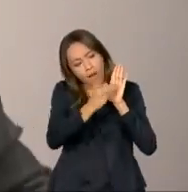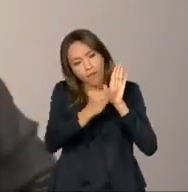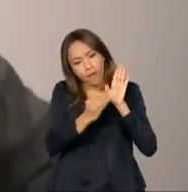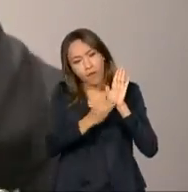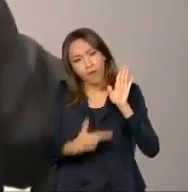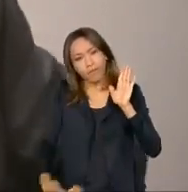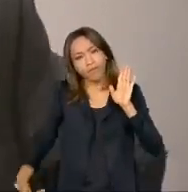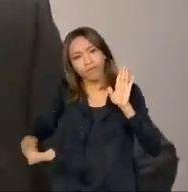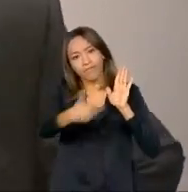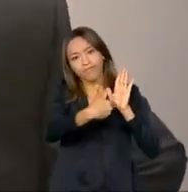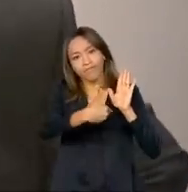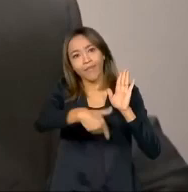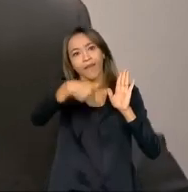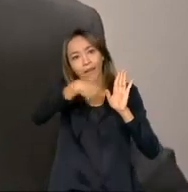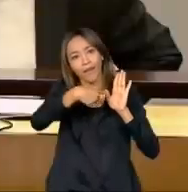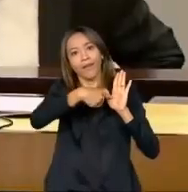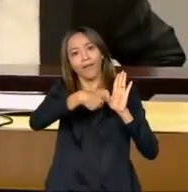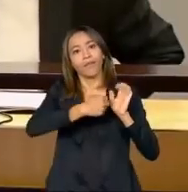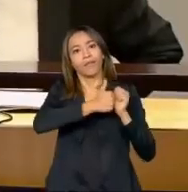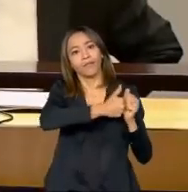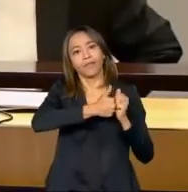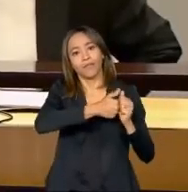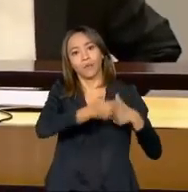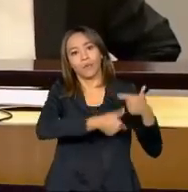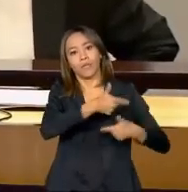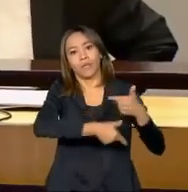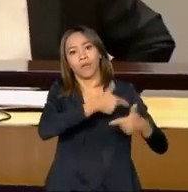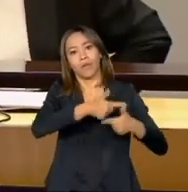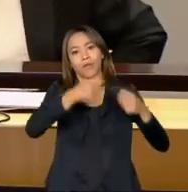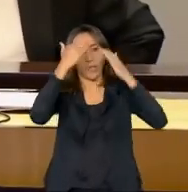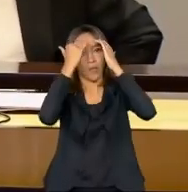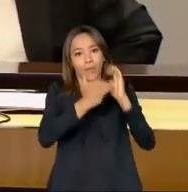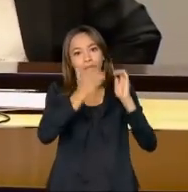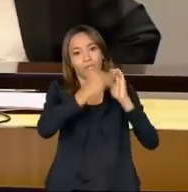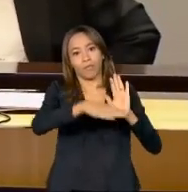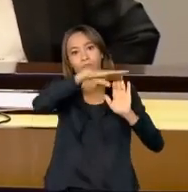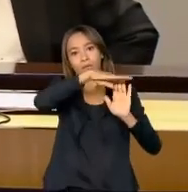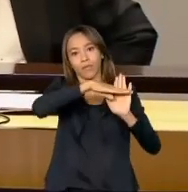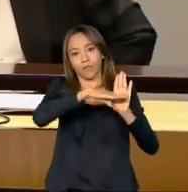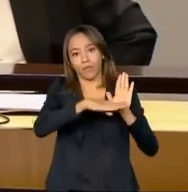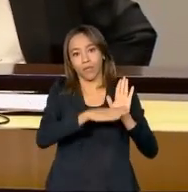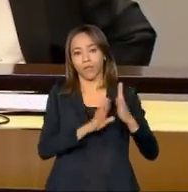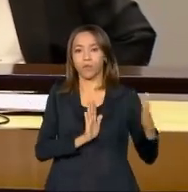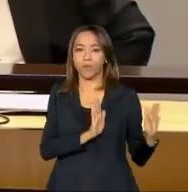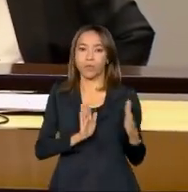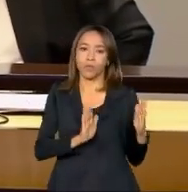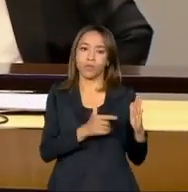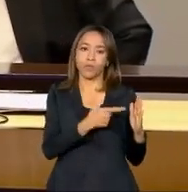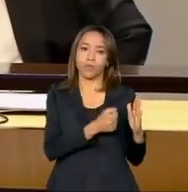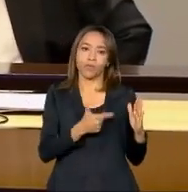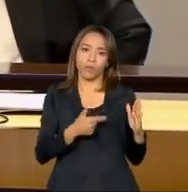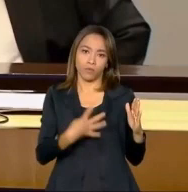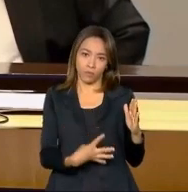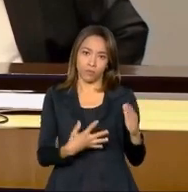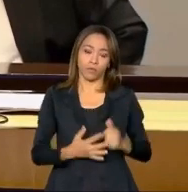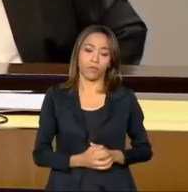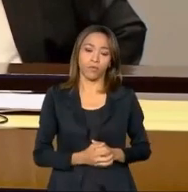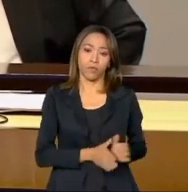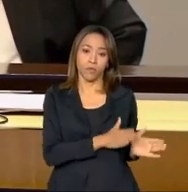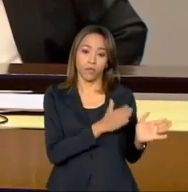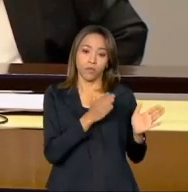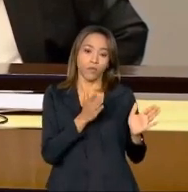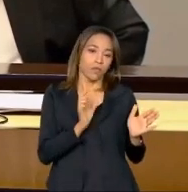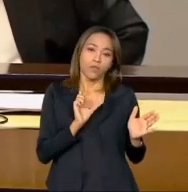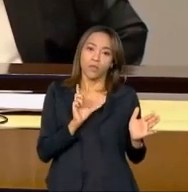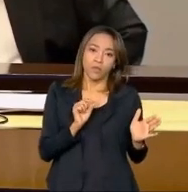protocolo aqui de trabalho, né, a ser cumprido aí em 2024. E as tarefas